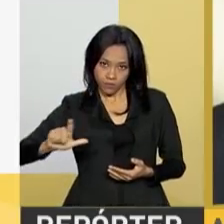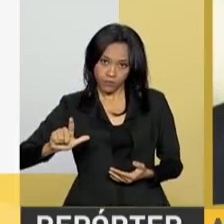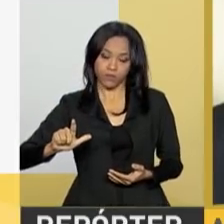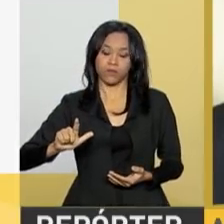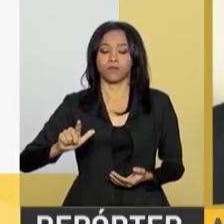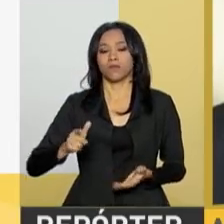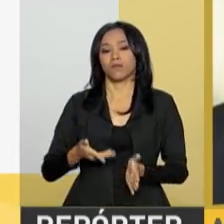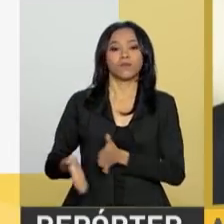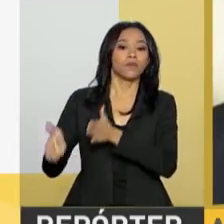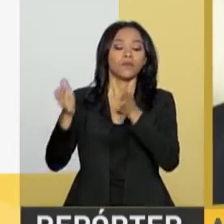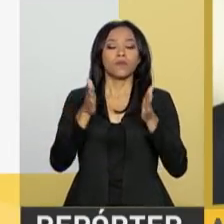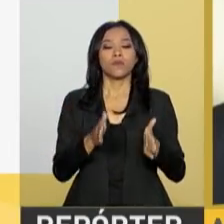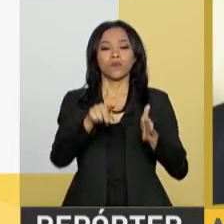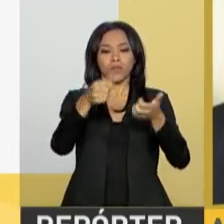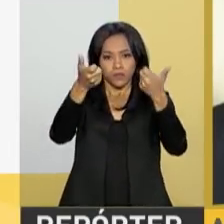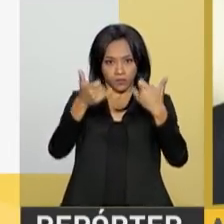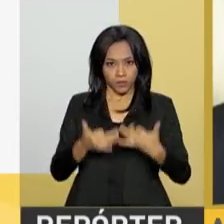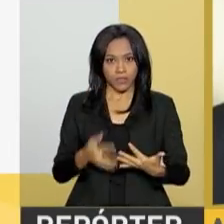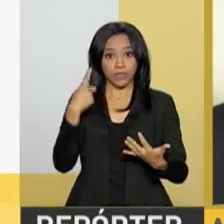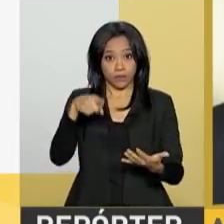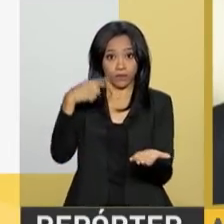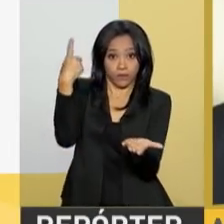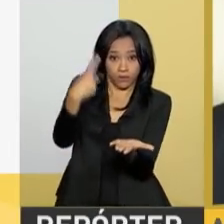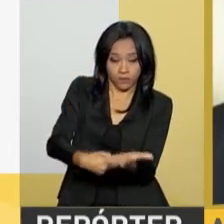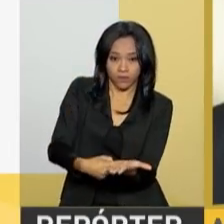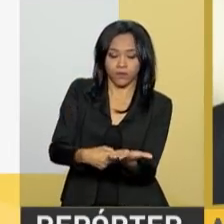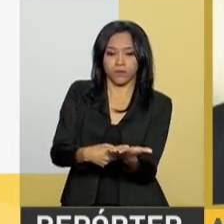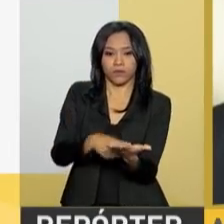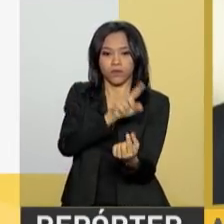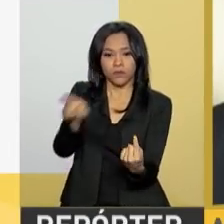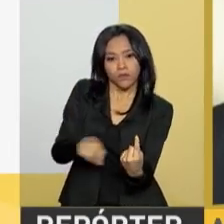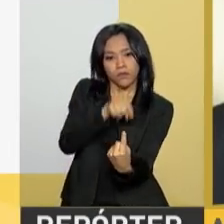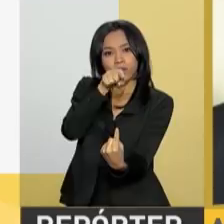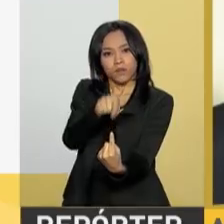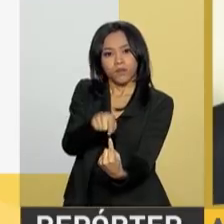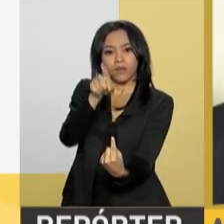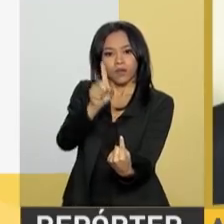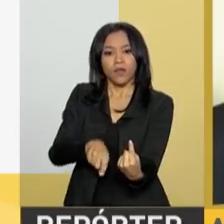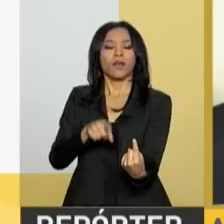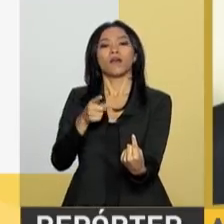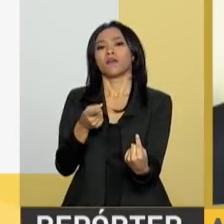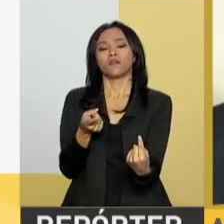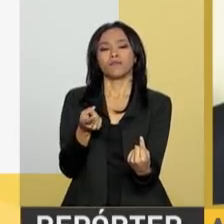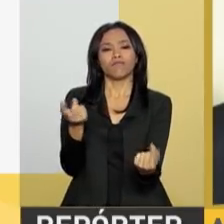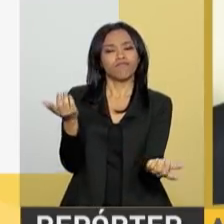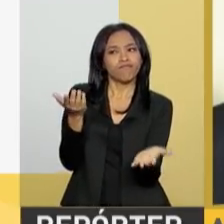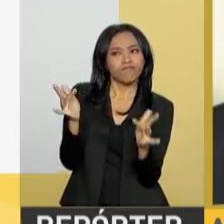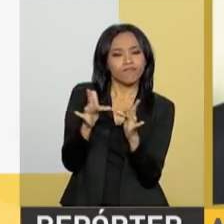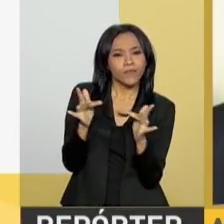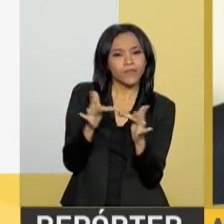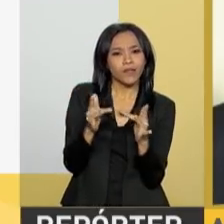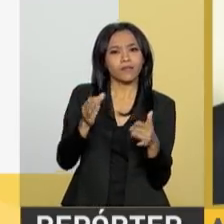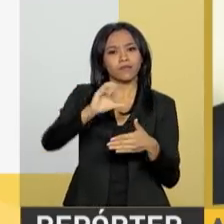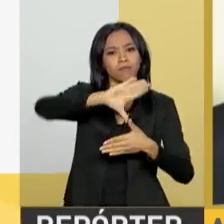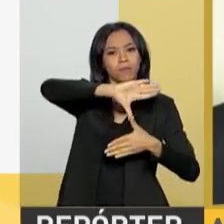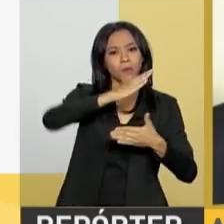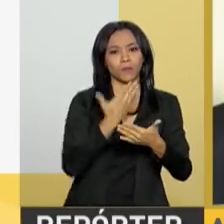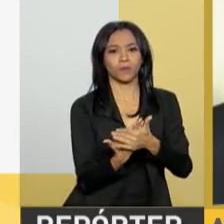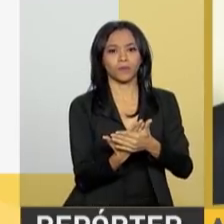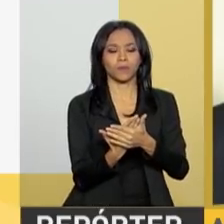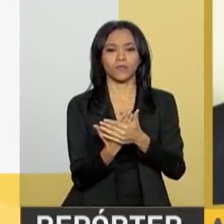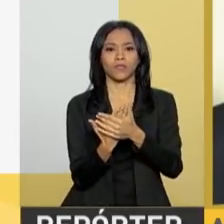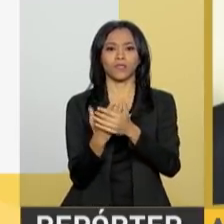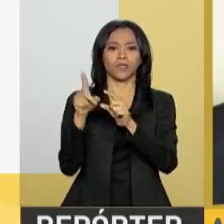este acordo visa a incrementar relações que ainda são muito modestos entre mercosul e ea